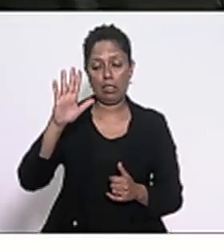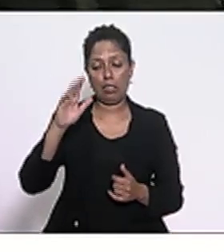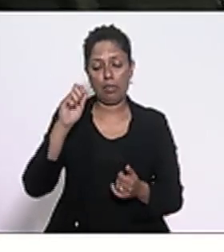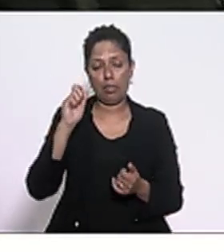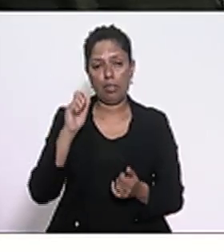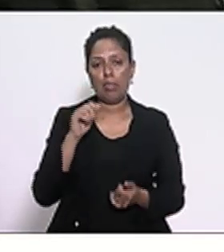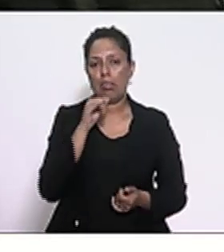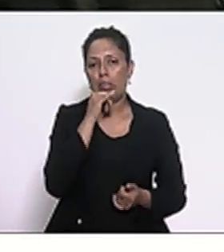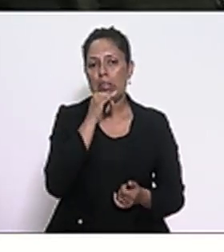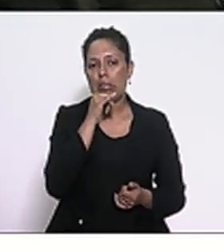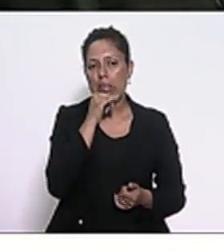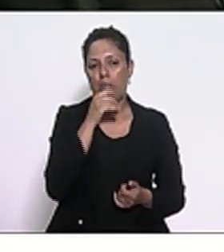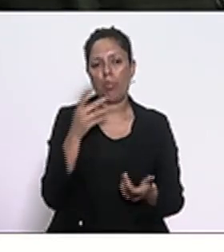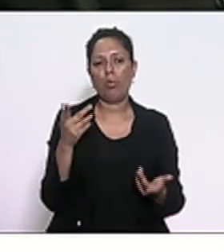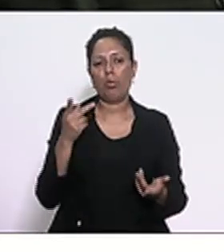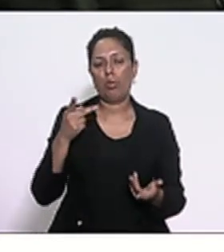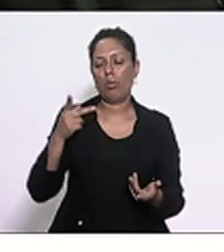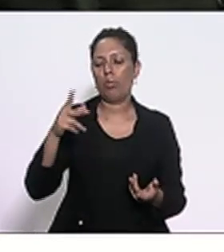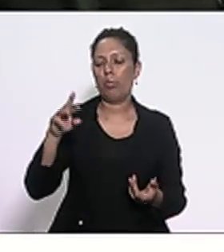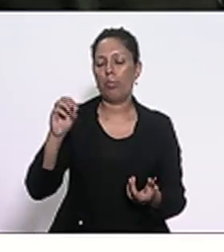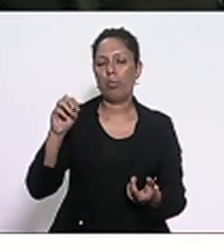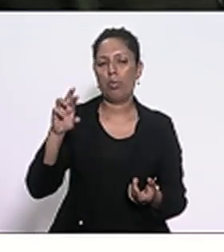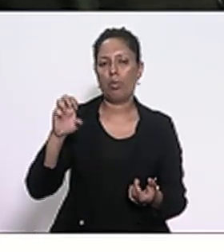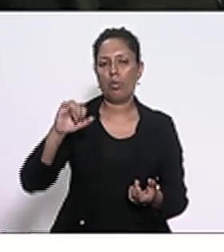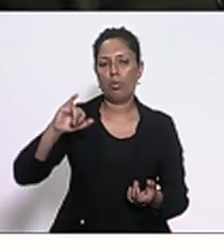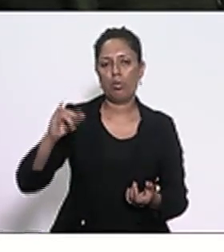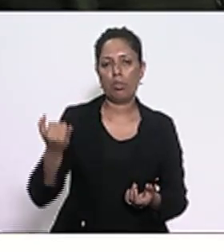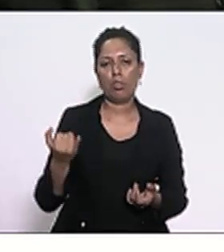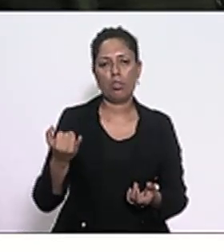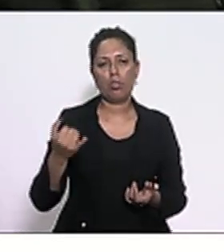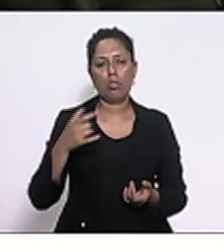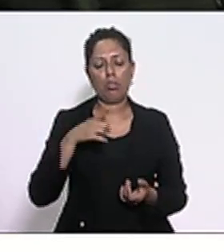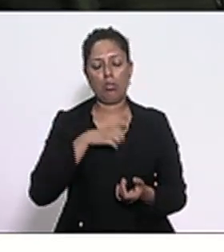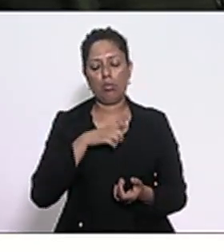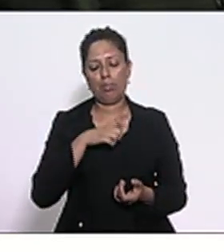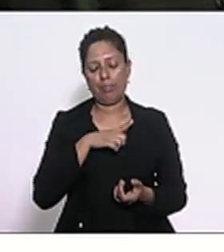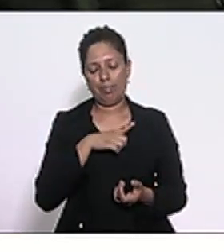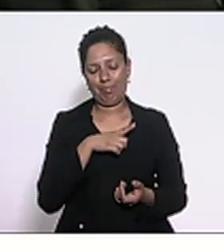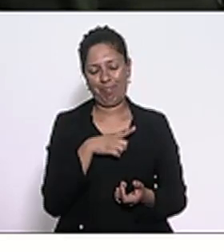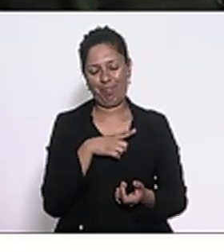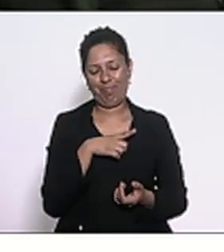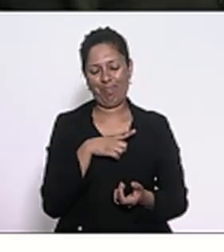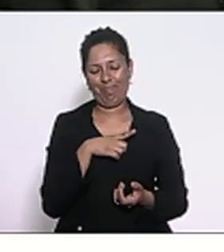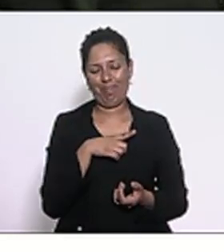Por exemplo, o Proderj hoje usa soluções